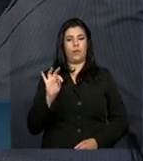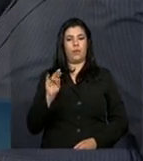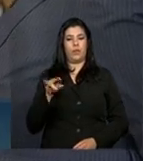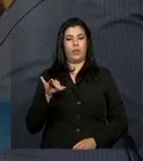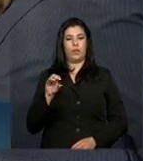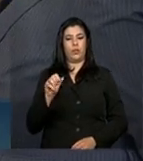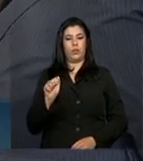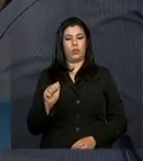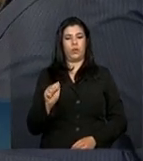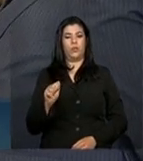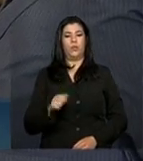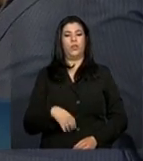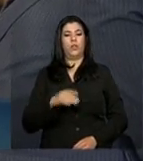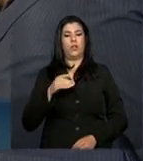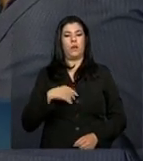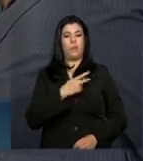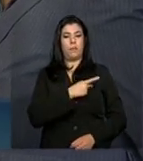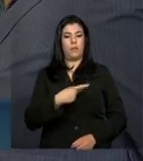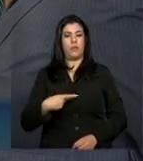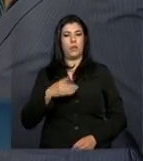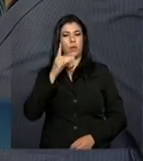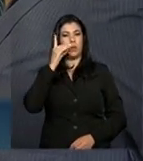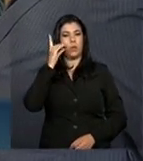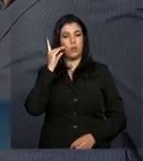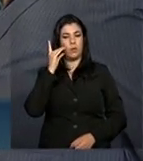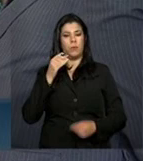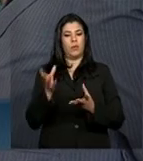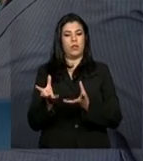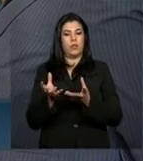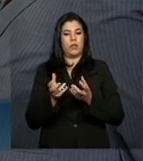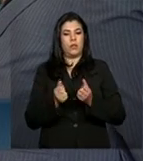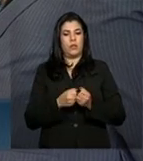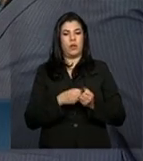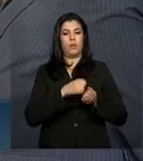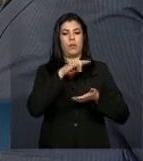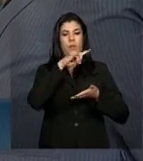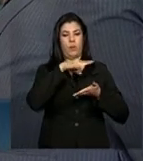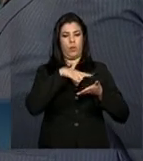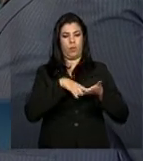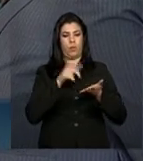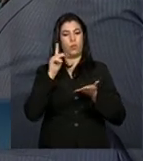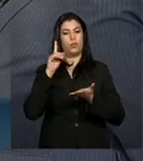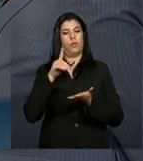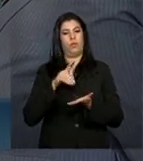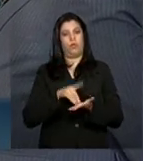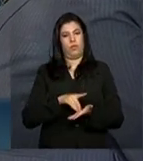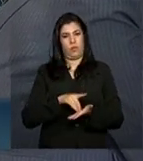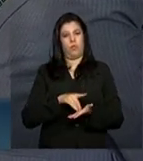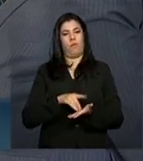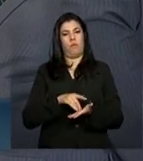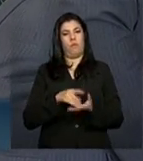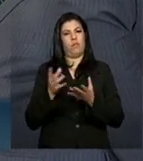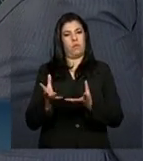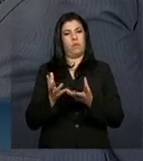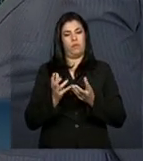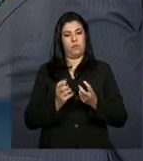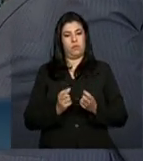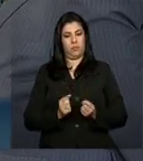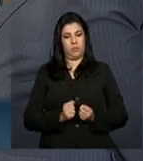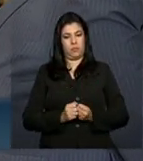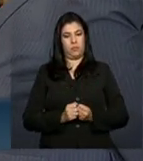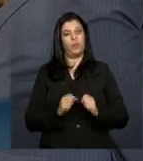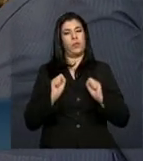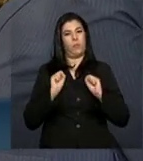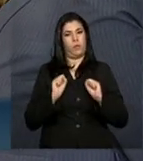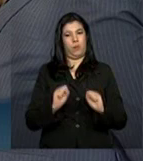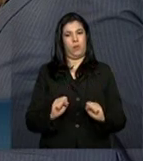Dilma Rousseff e entregar a sua carta credencial para que seja oficialmente reconhecido pela presidenta. Então,